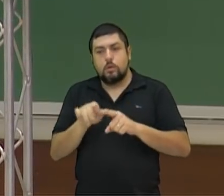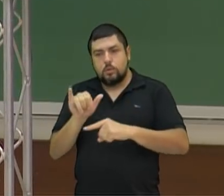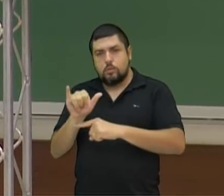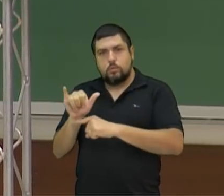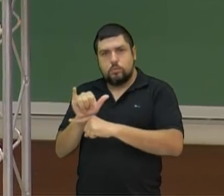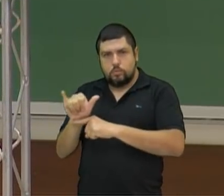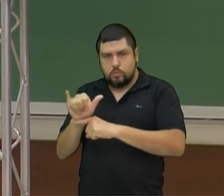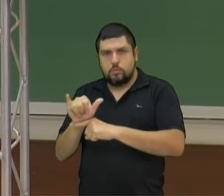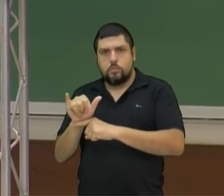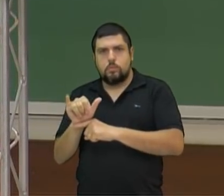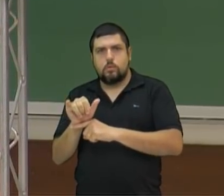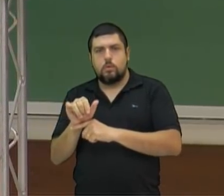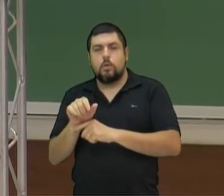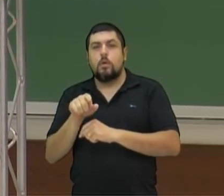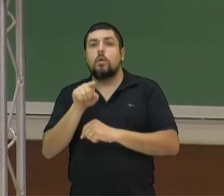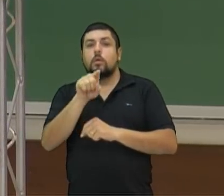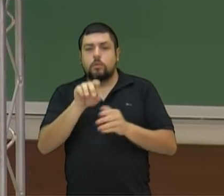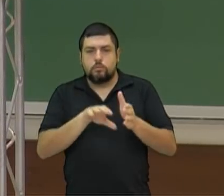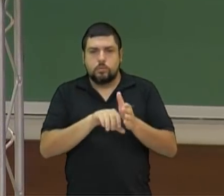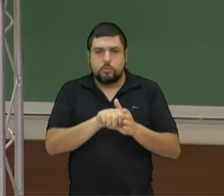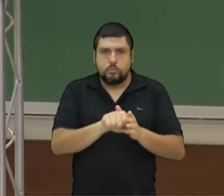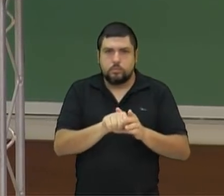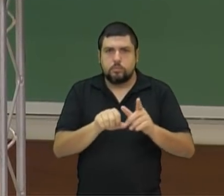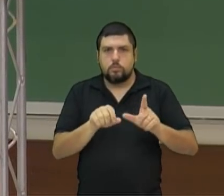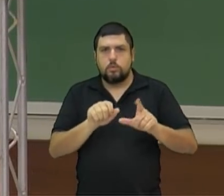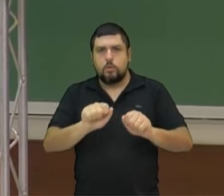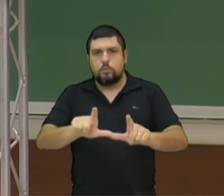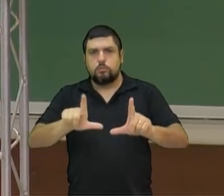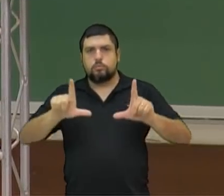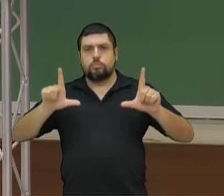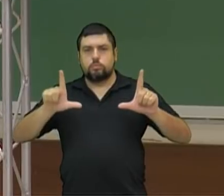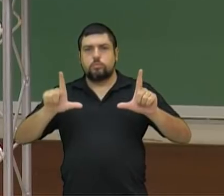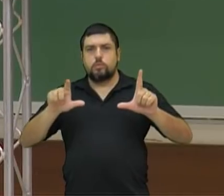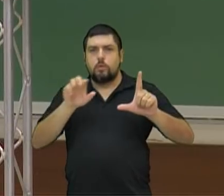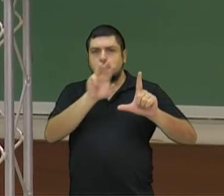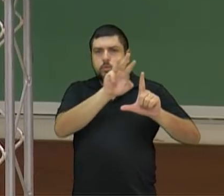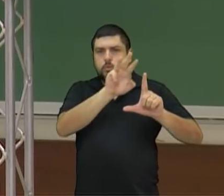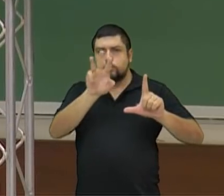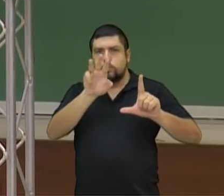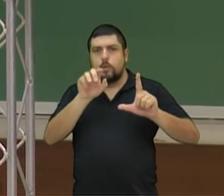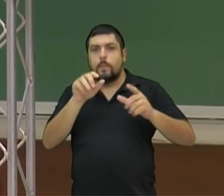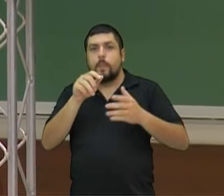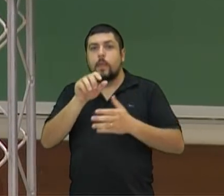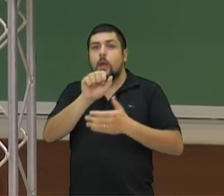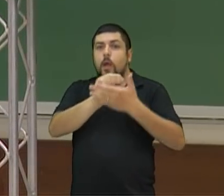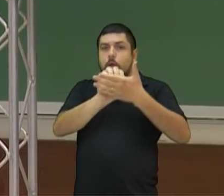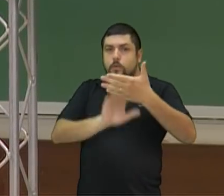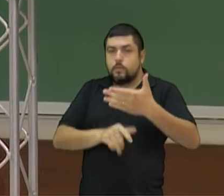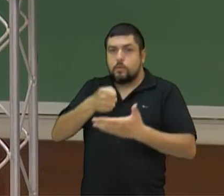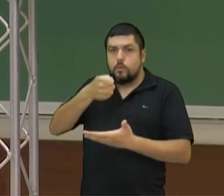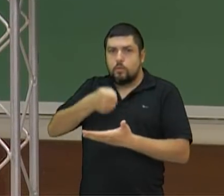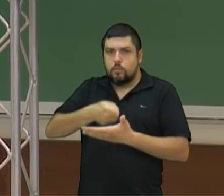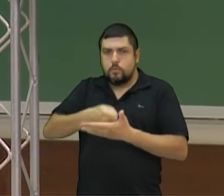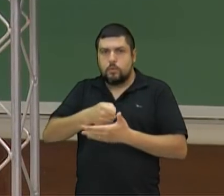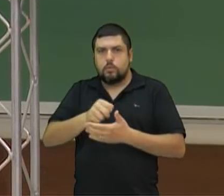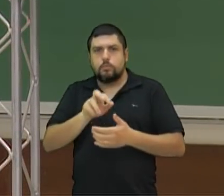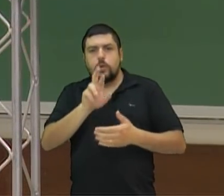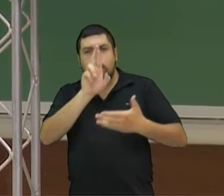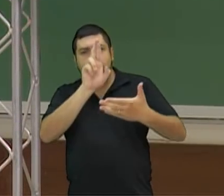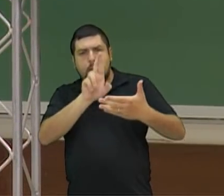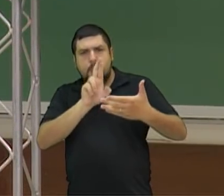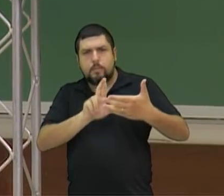deve acessar o Classroom no primeiro link lá e responder a atividade obrigatória, tá? Após responder a